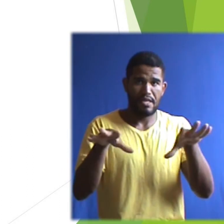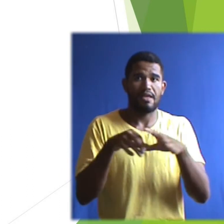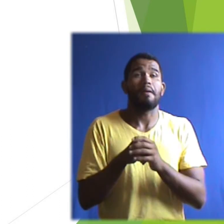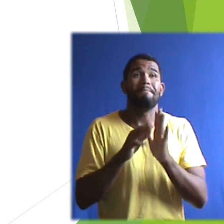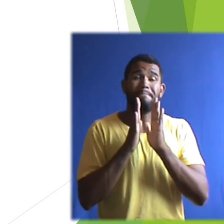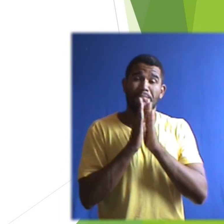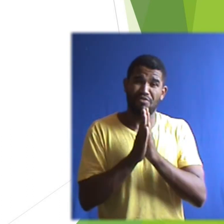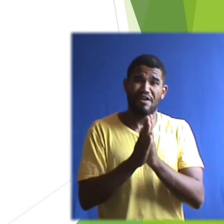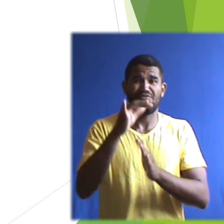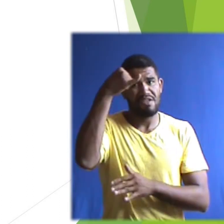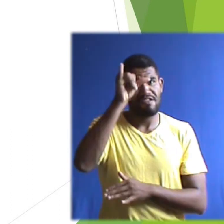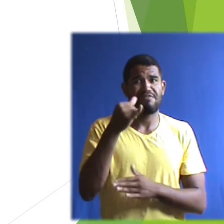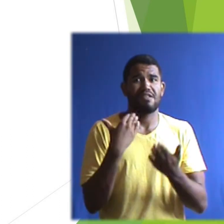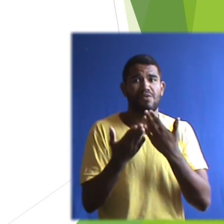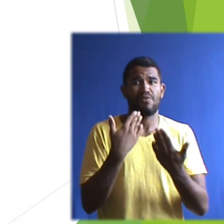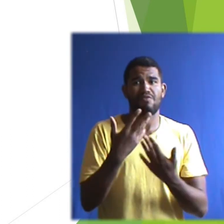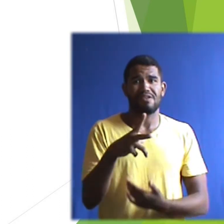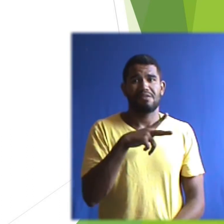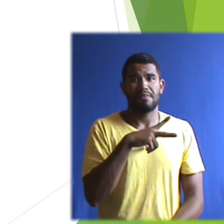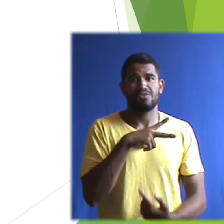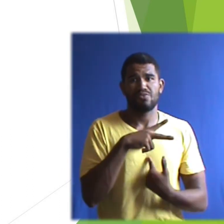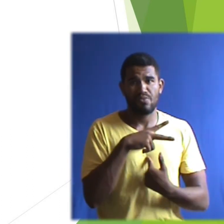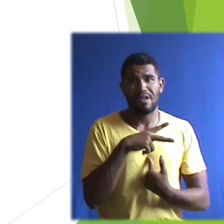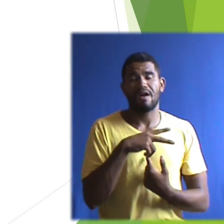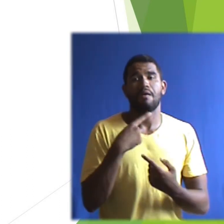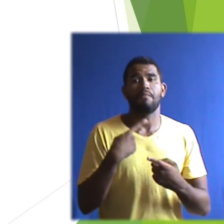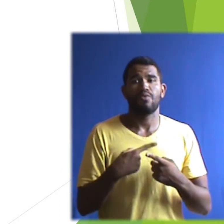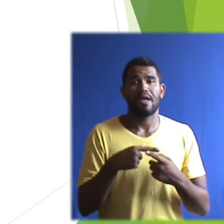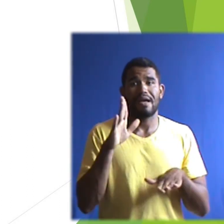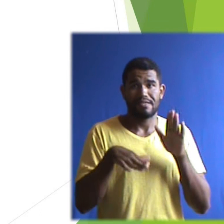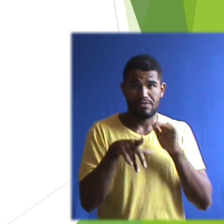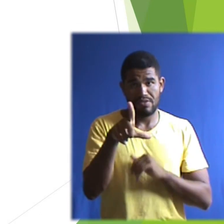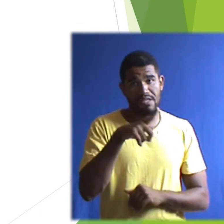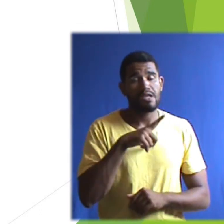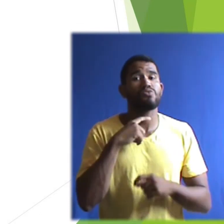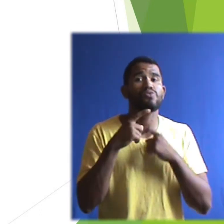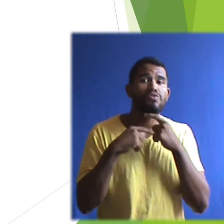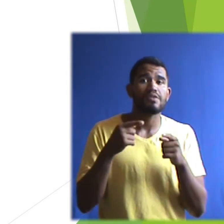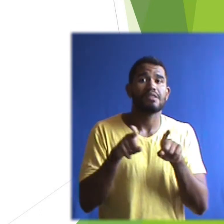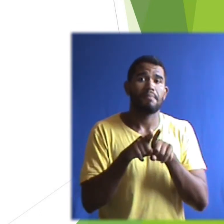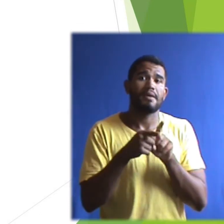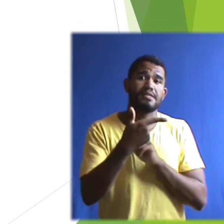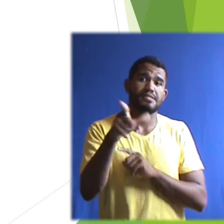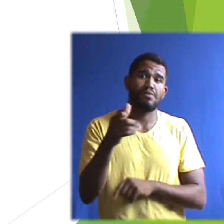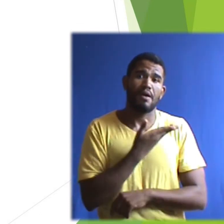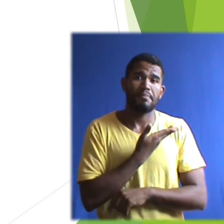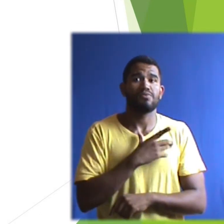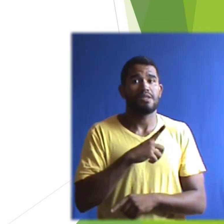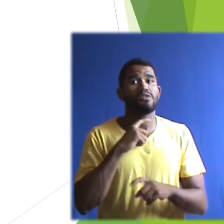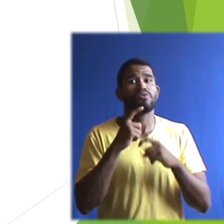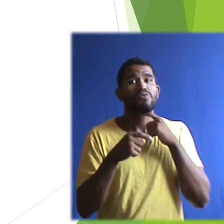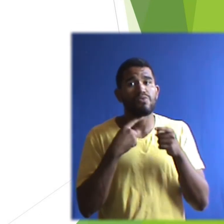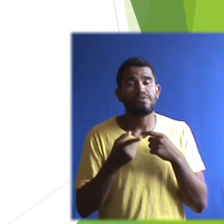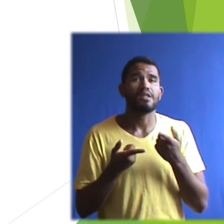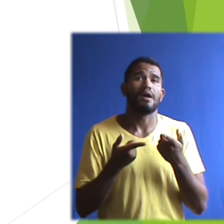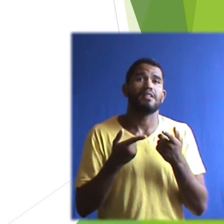evitar a conversa no privado. Às vezes você tem uma dúvida que também é uma dúvida do colega, então você pode lançar essa dúvida no grupo